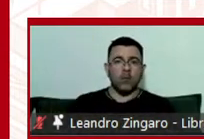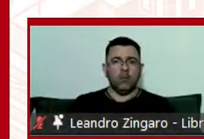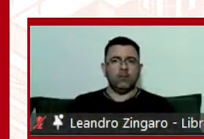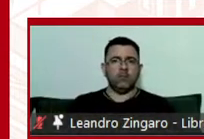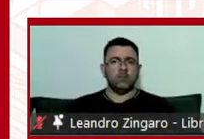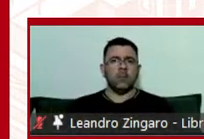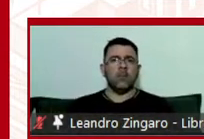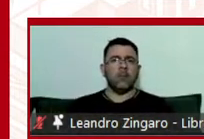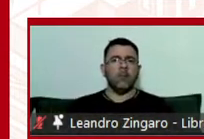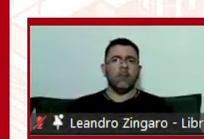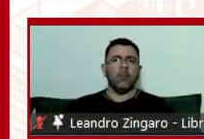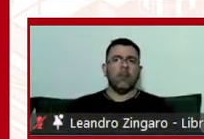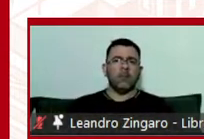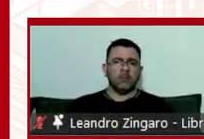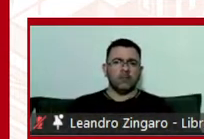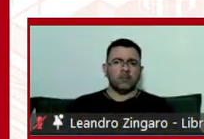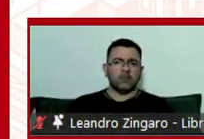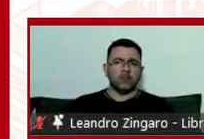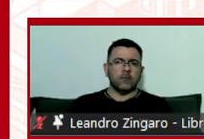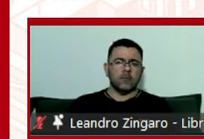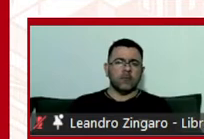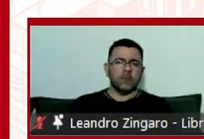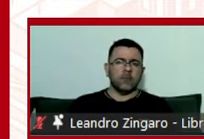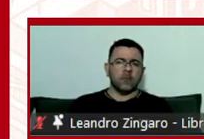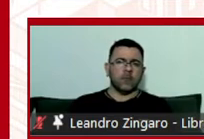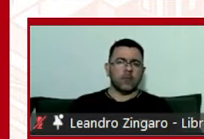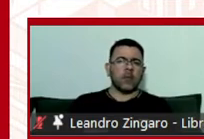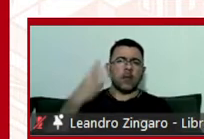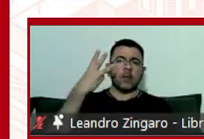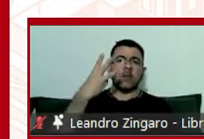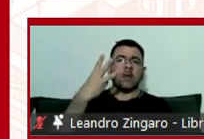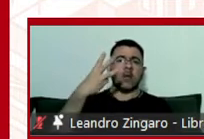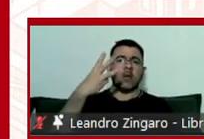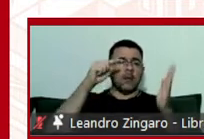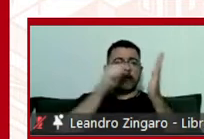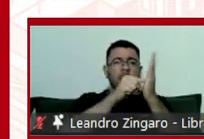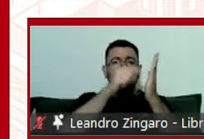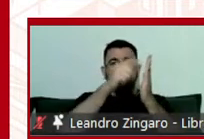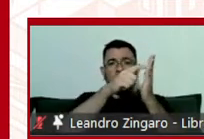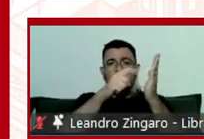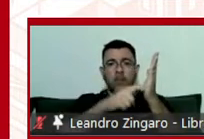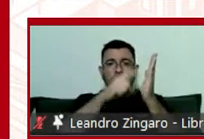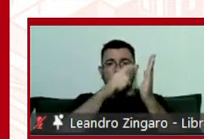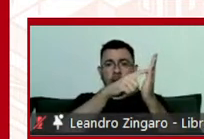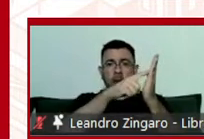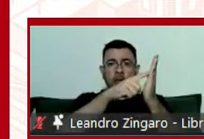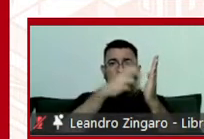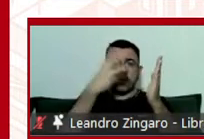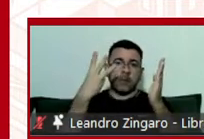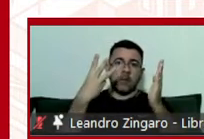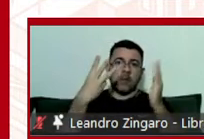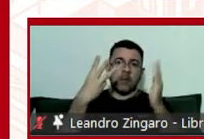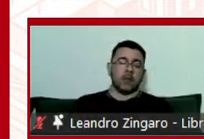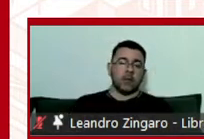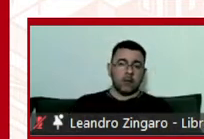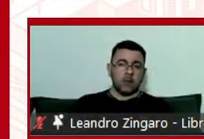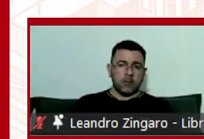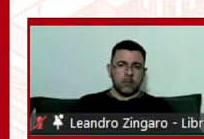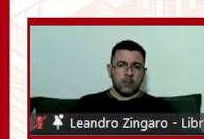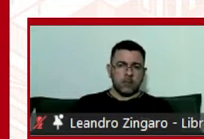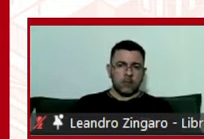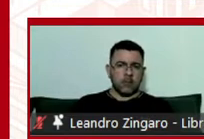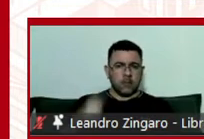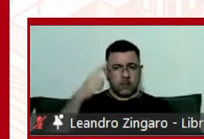tá saindo de um governo três cliques para o governo de zero cliques como é isso Rafael imagina que você eh